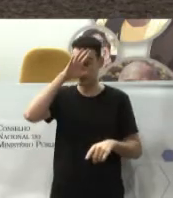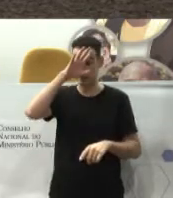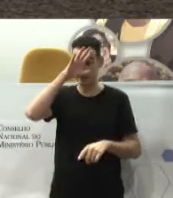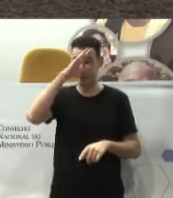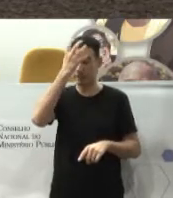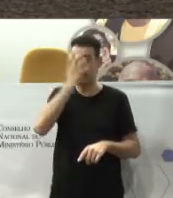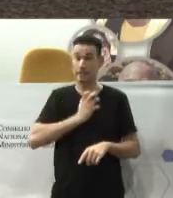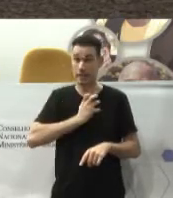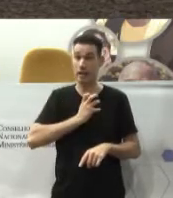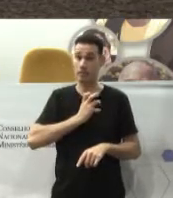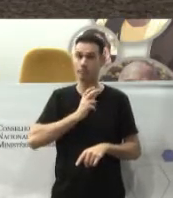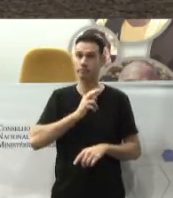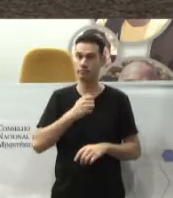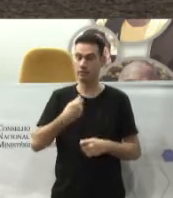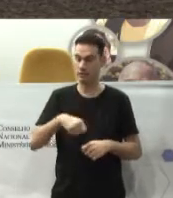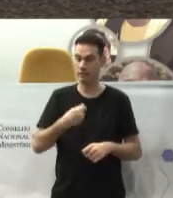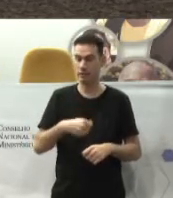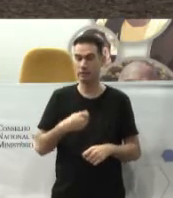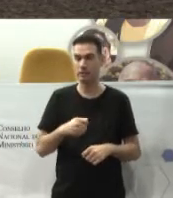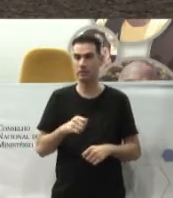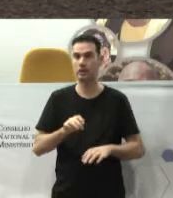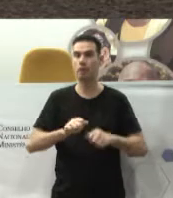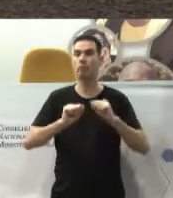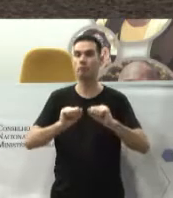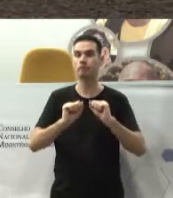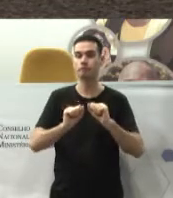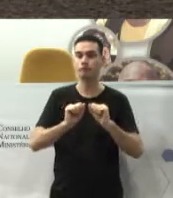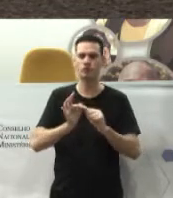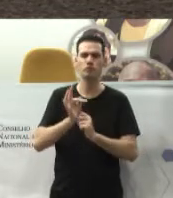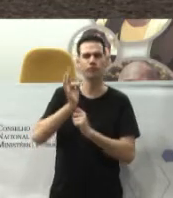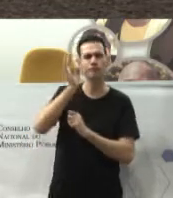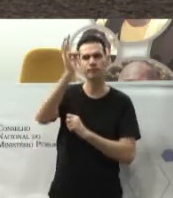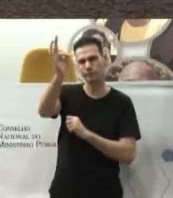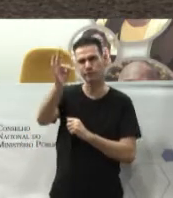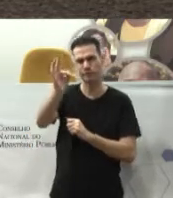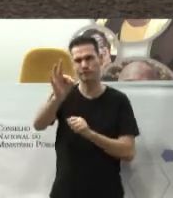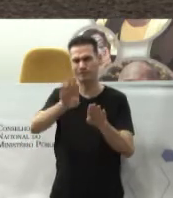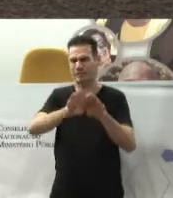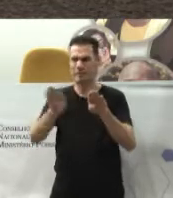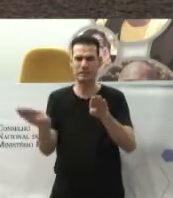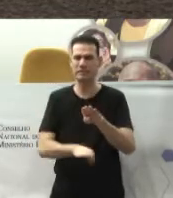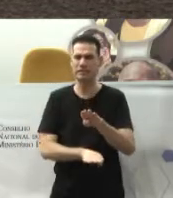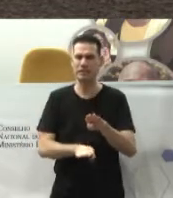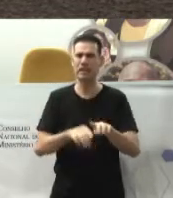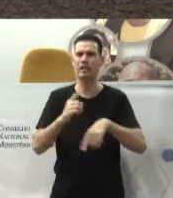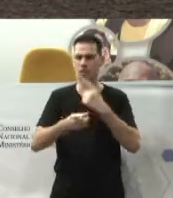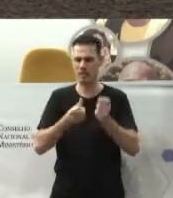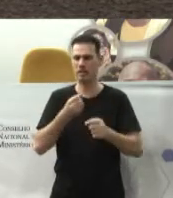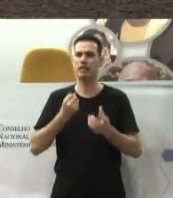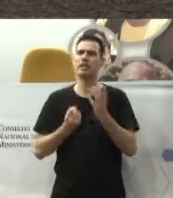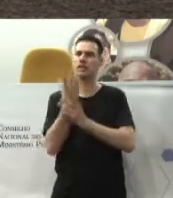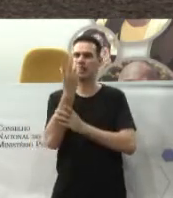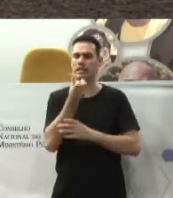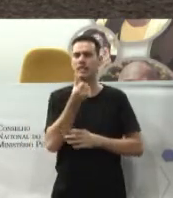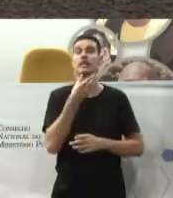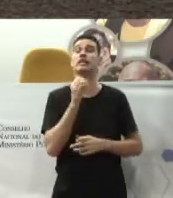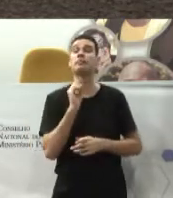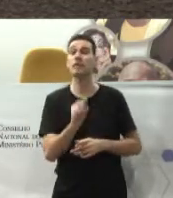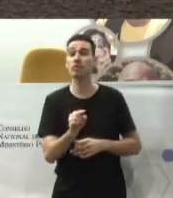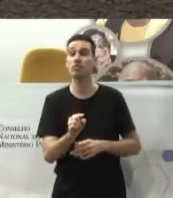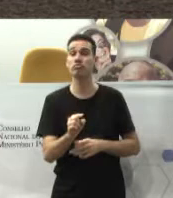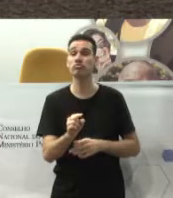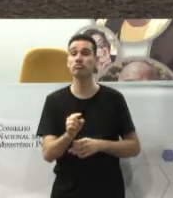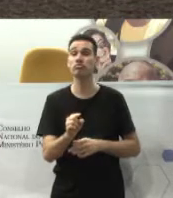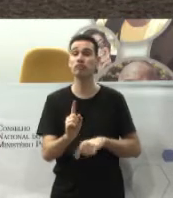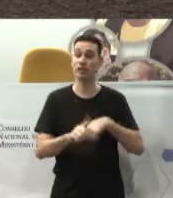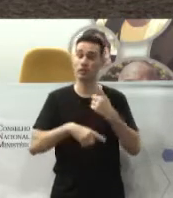porque você corre um risco grande de inexequibilidade no futuro. Imagina você criar 60 mil vagas em creche de uma vez. Você corre